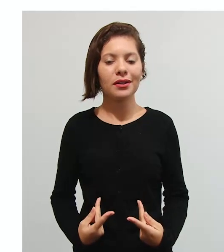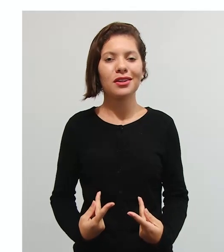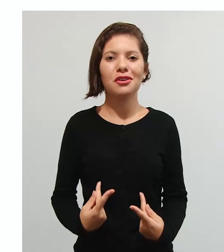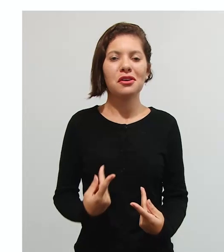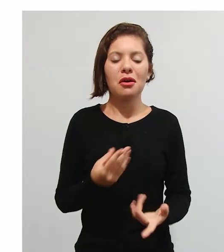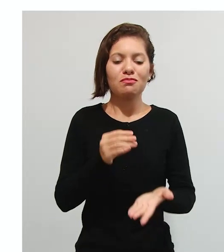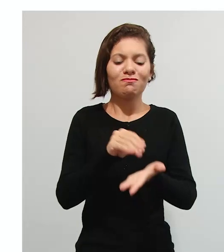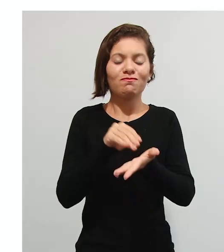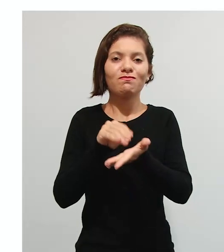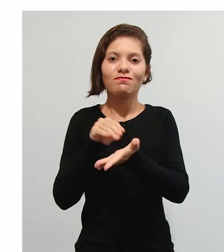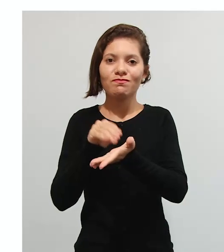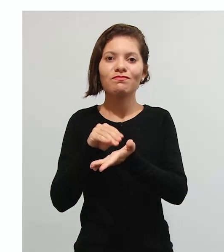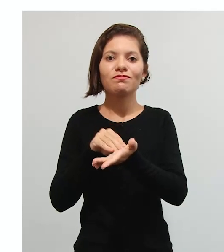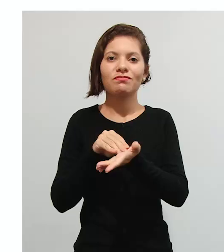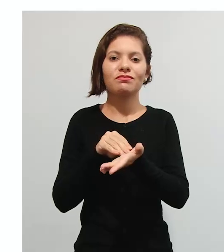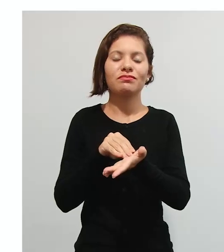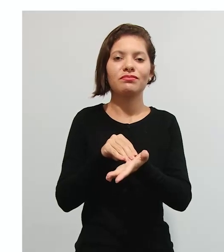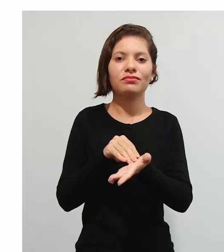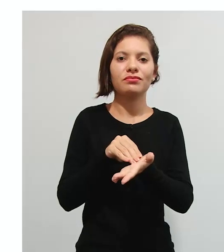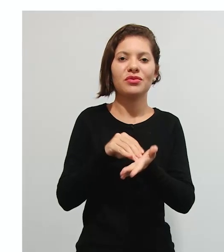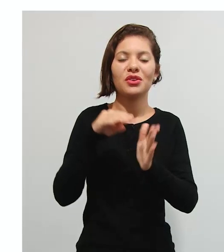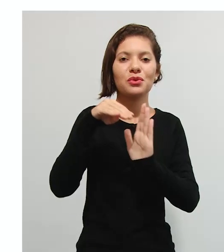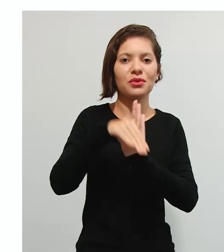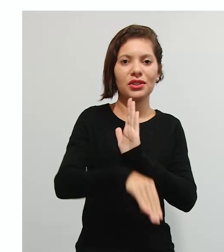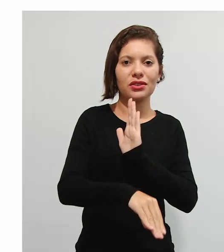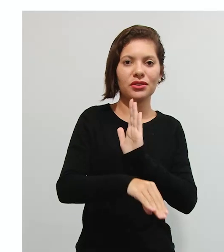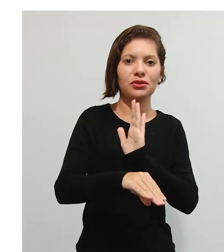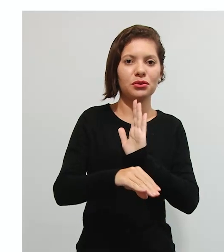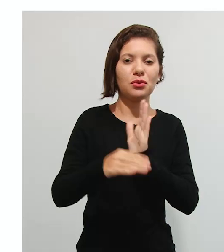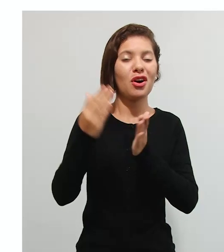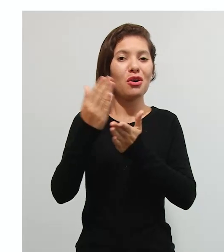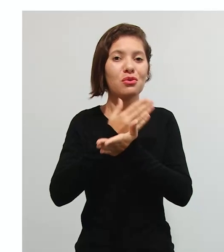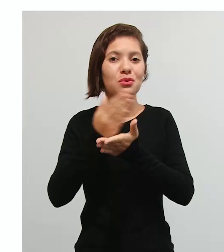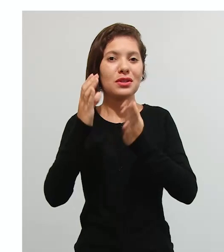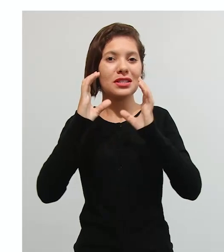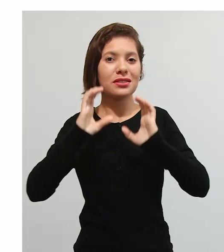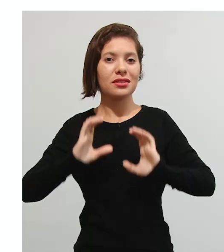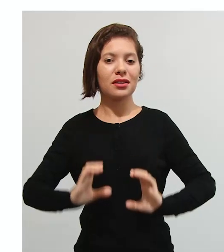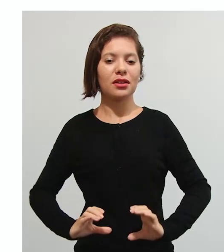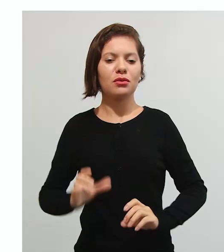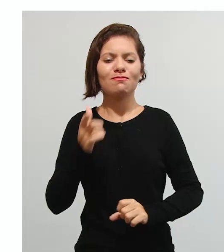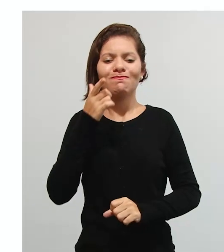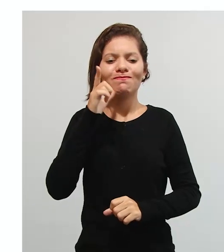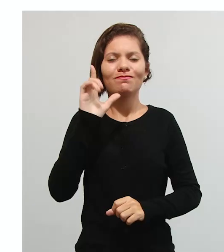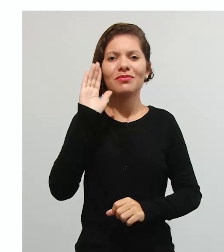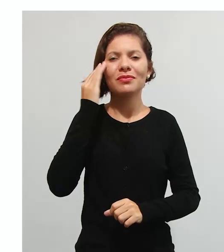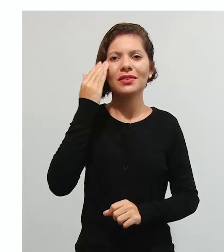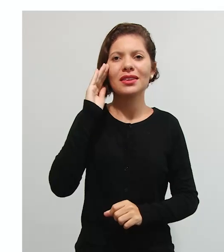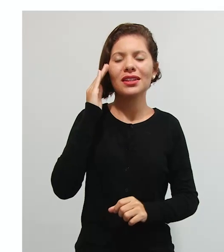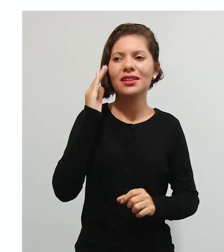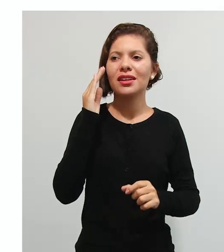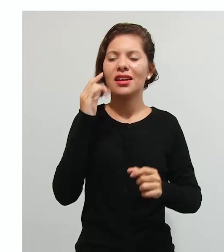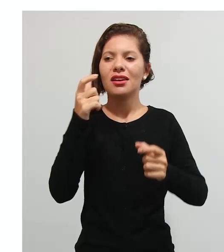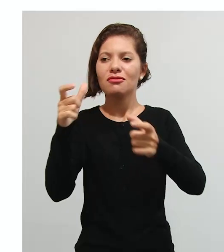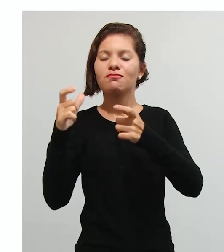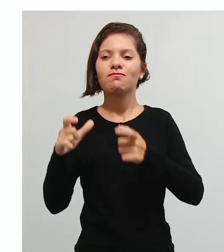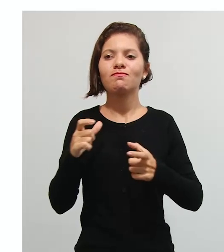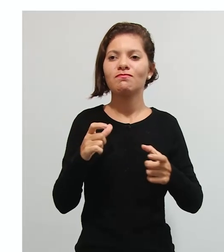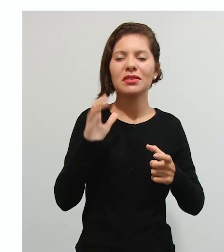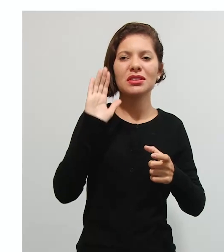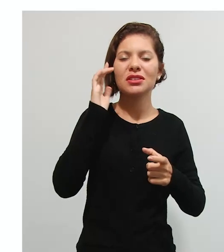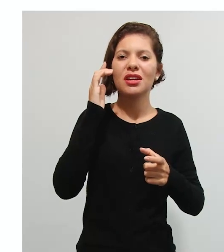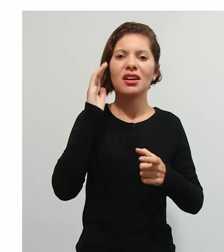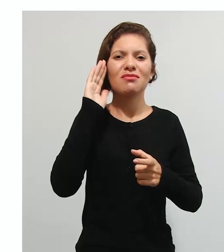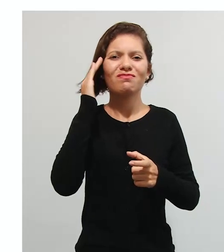pequena parcela, o que faz com que muitos desses cidadãos e cidadãs não consigam entender o cenário